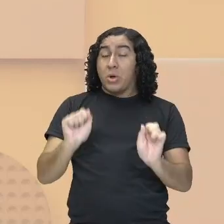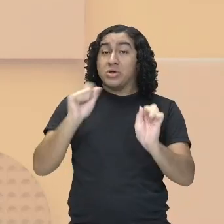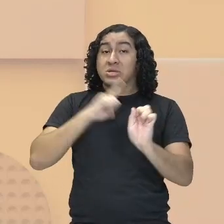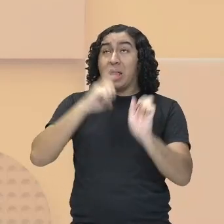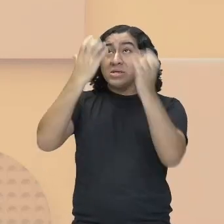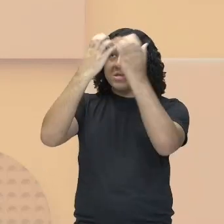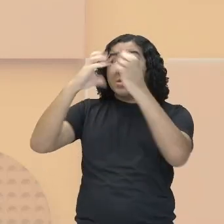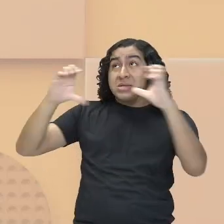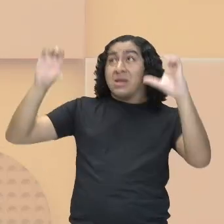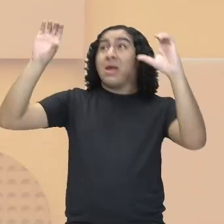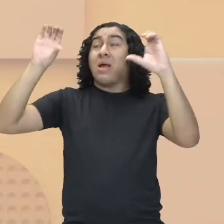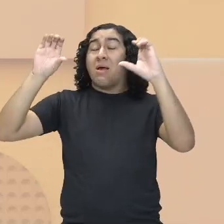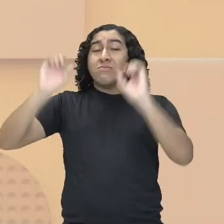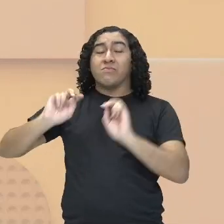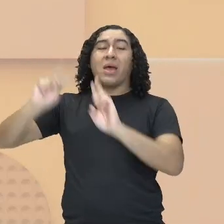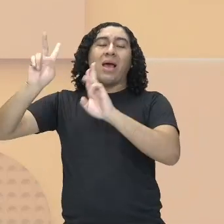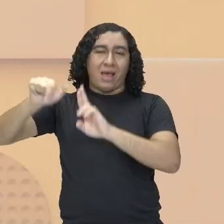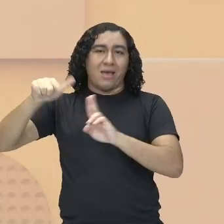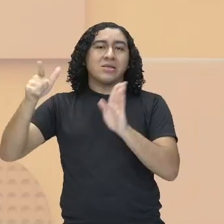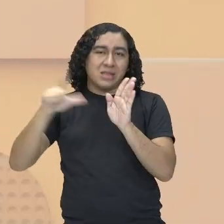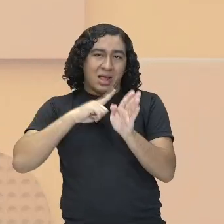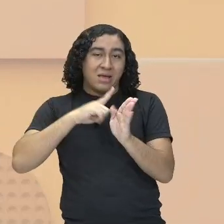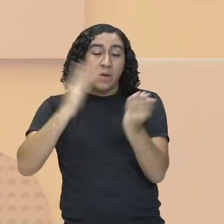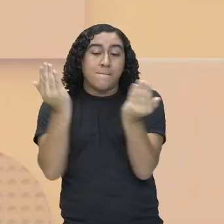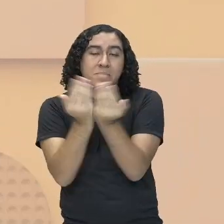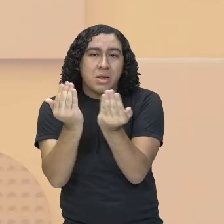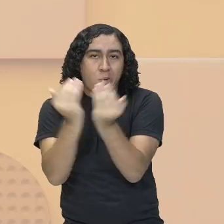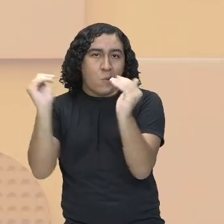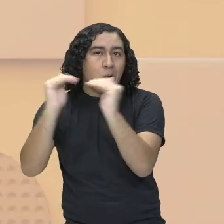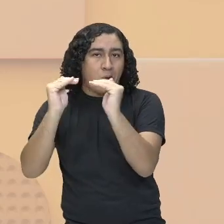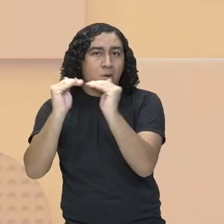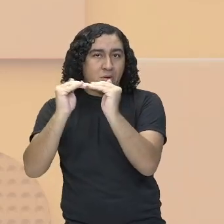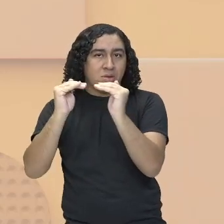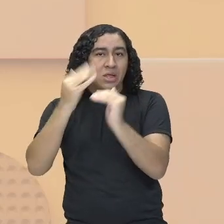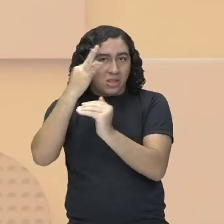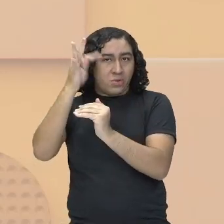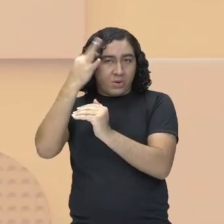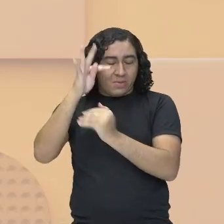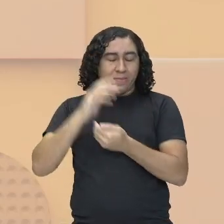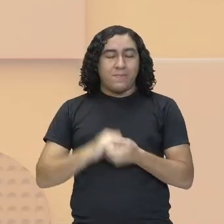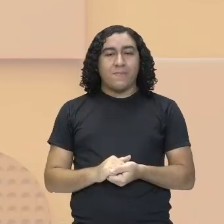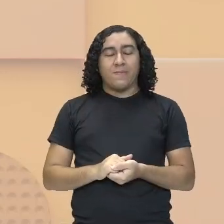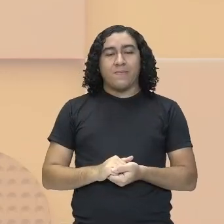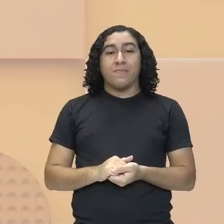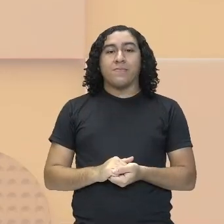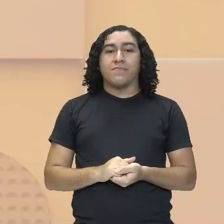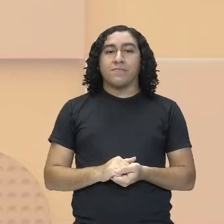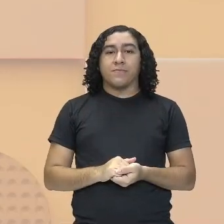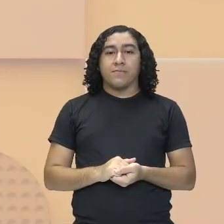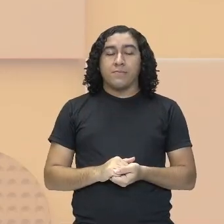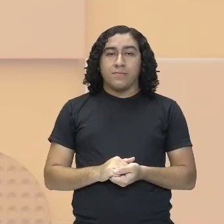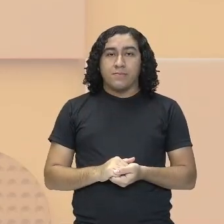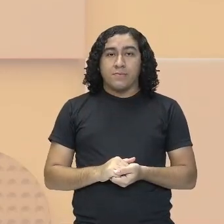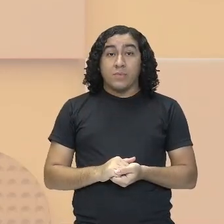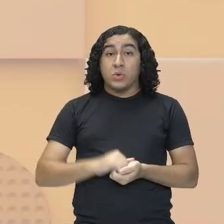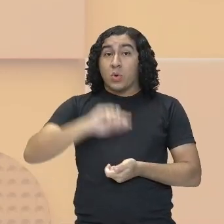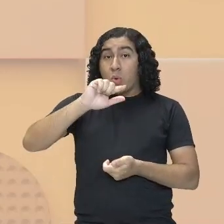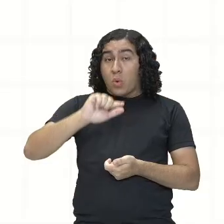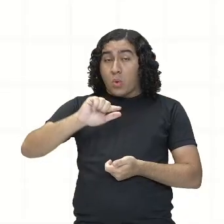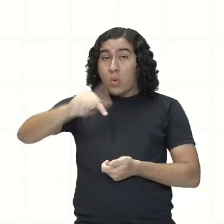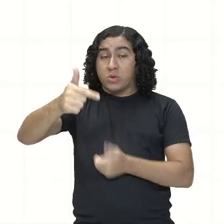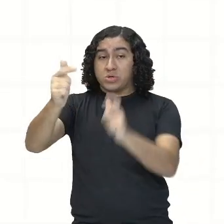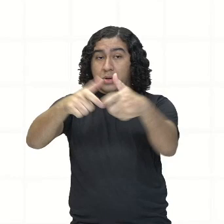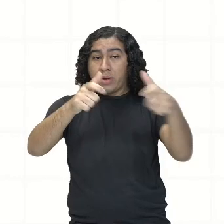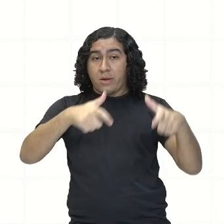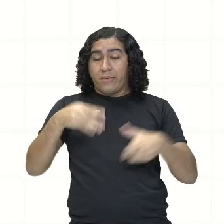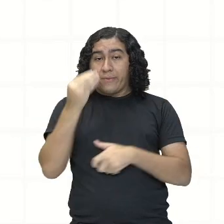acordo com a palavra de Deus, está de acordo com a Bíblia, certo? Vamos verificar aí outros locais por onde o calvinismo vai passar.